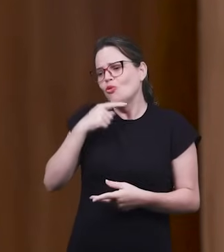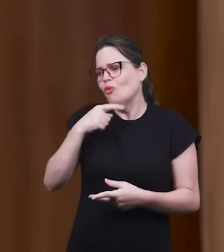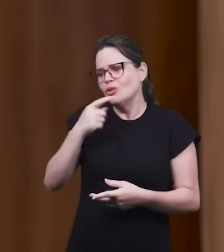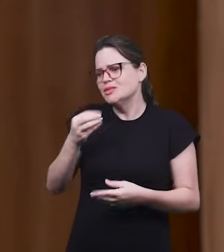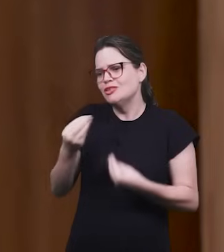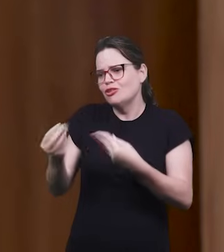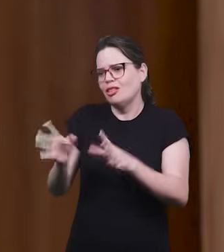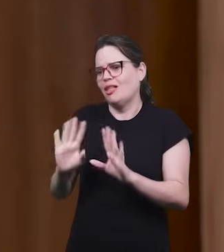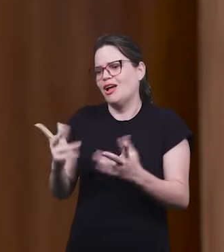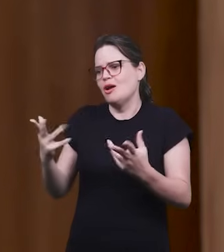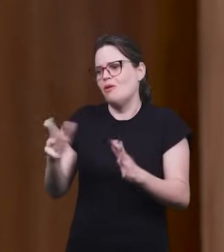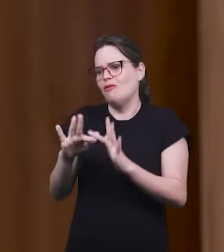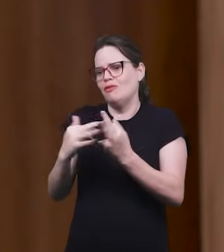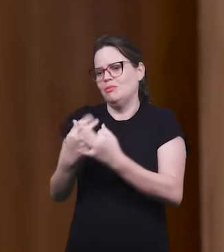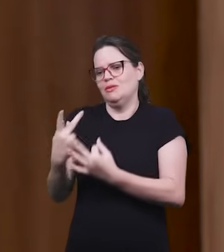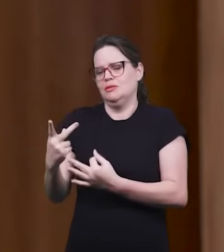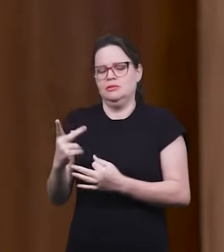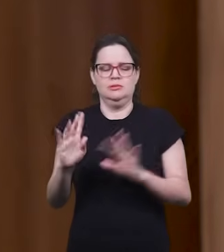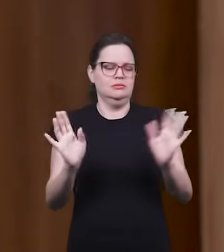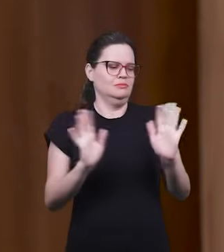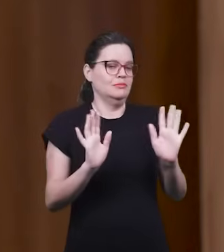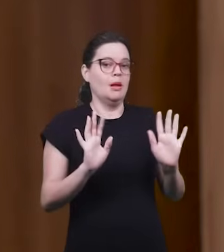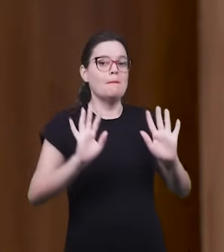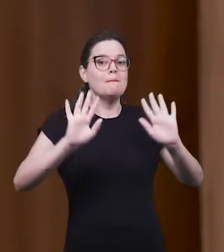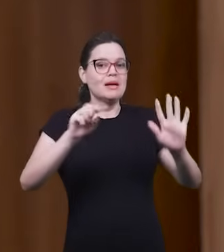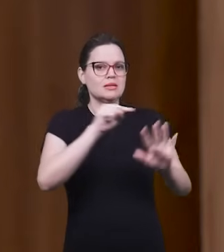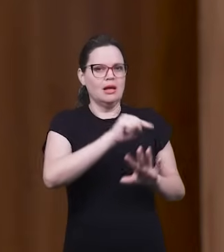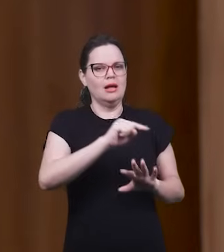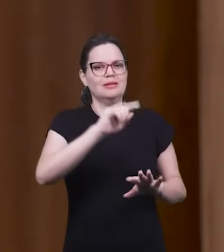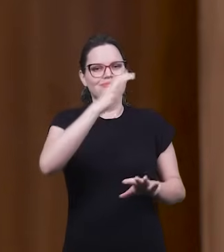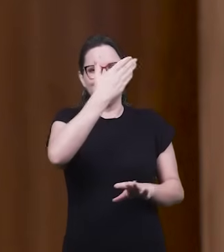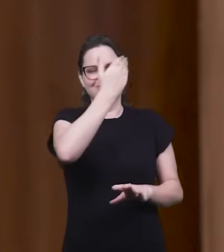Aquele jeito. Mas uma coisa com relação à escolha,